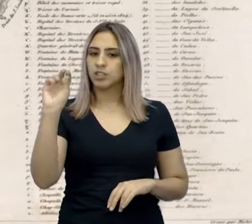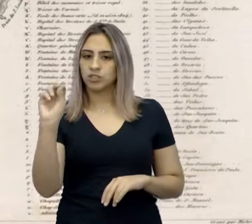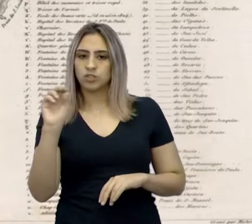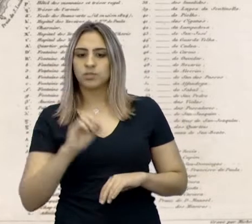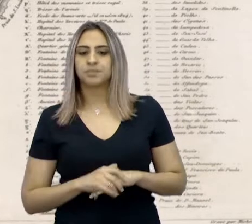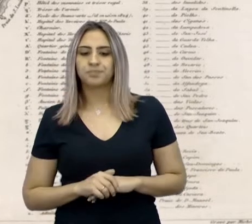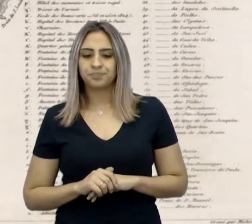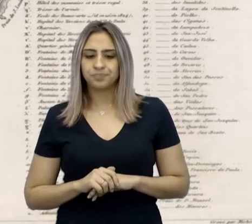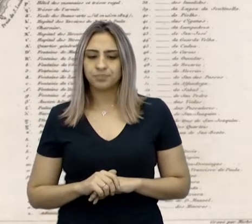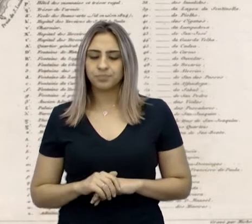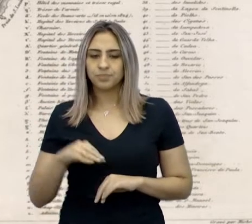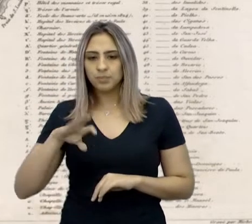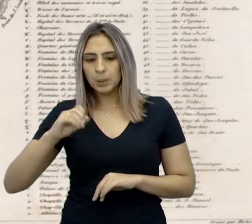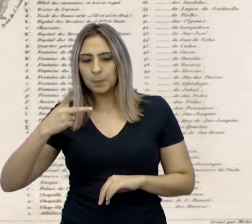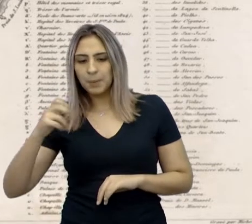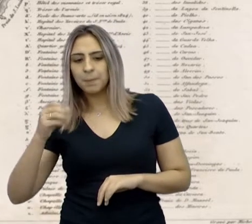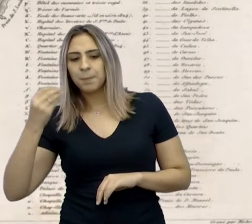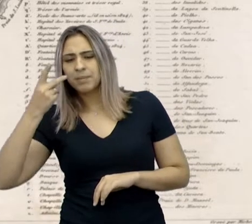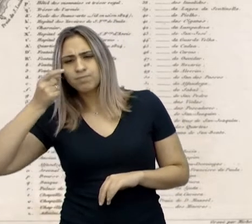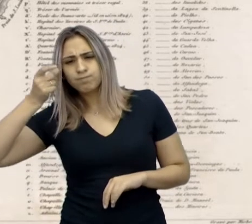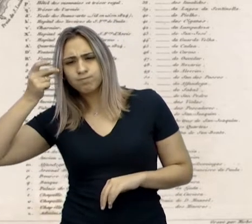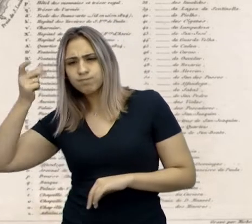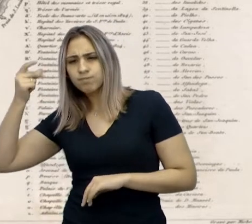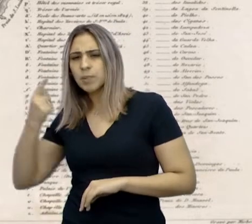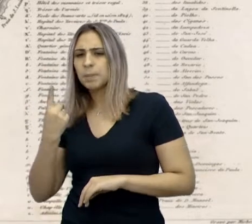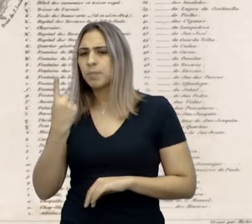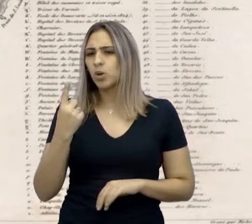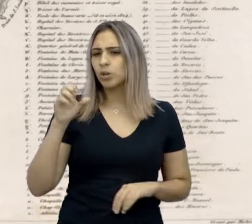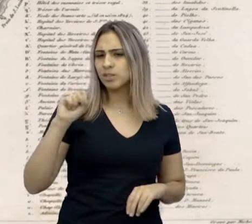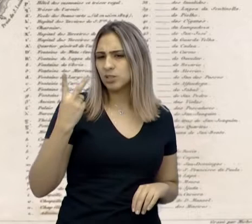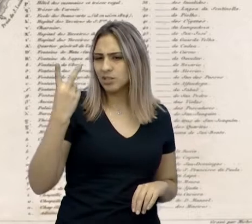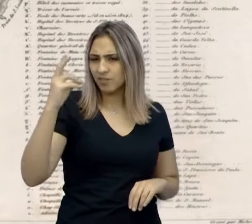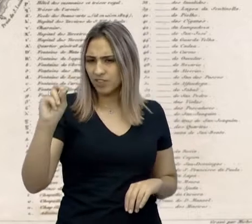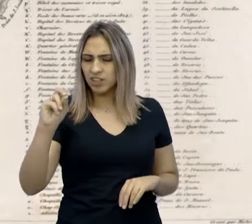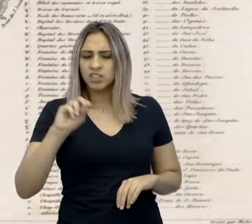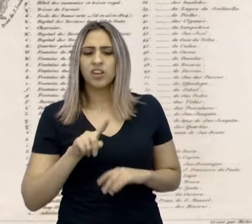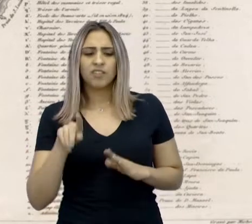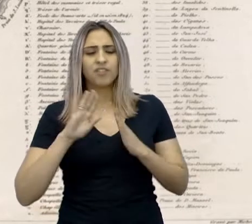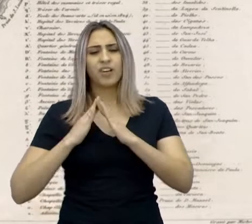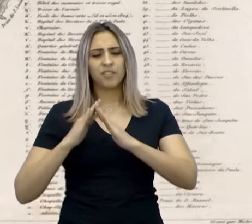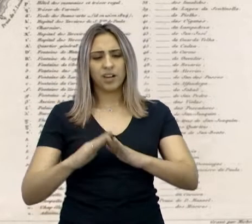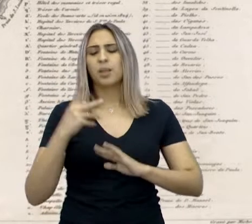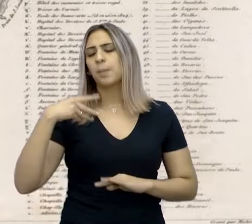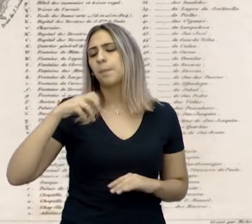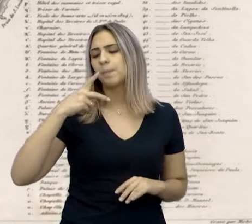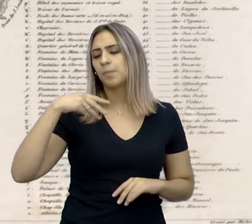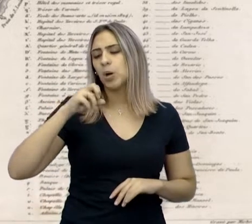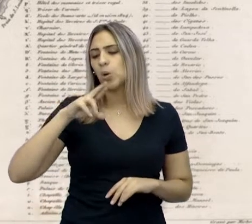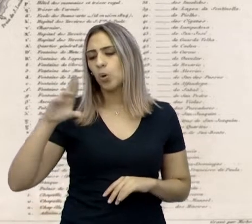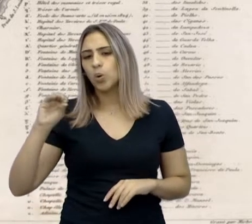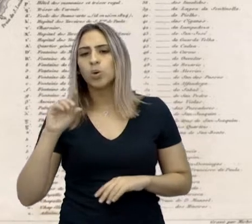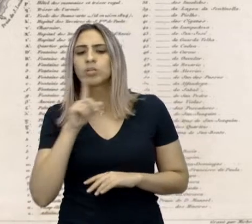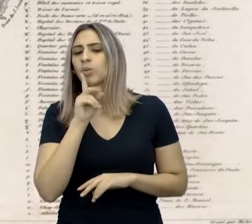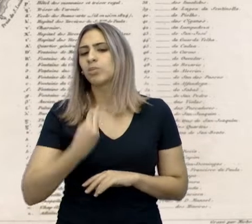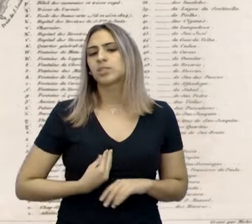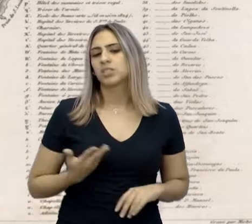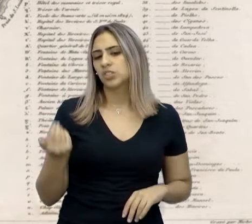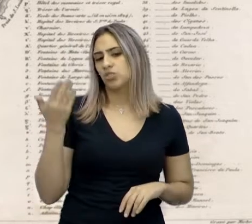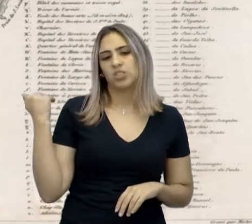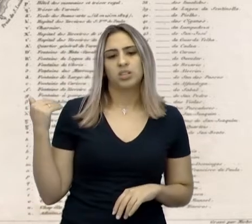1820, tá? Então é um mapa bem antigo. Em 1820, a favela, né, do Morro da Providência não